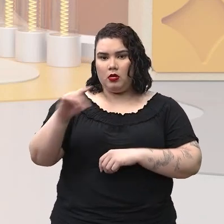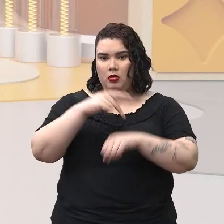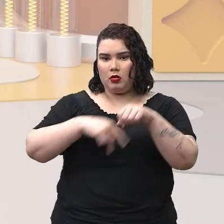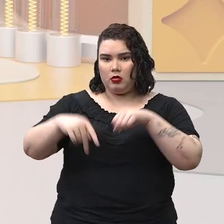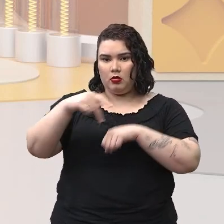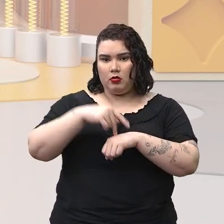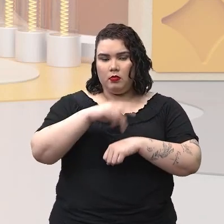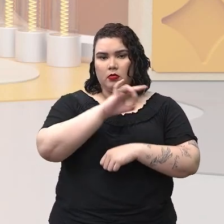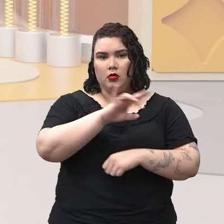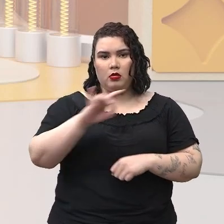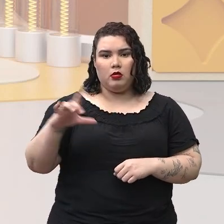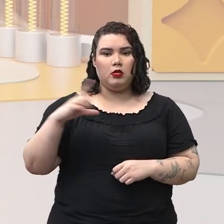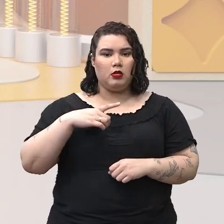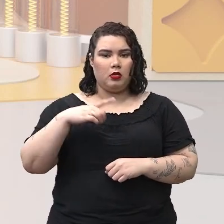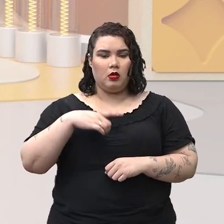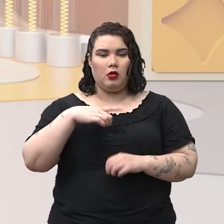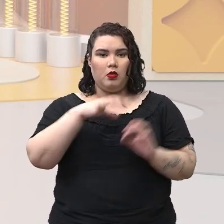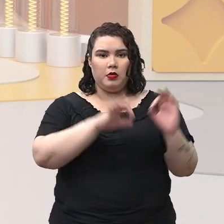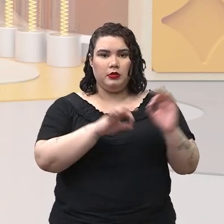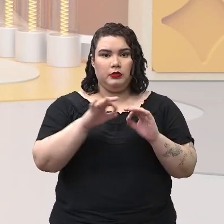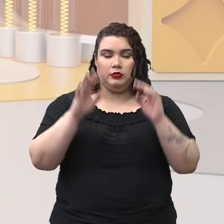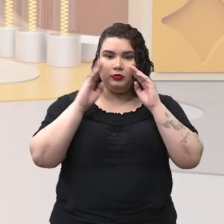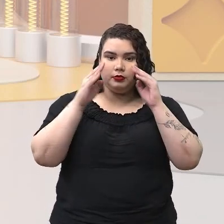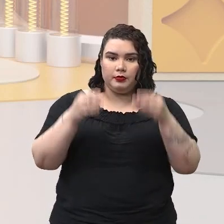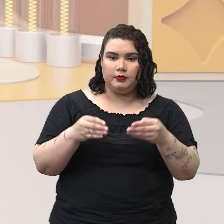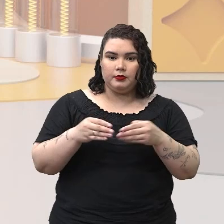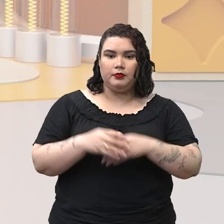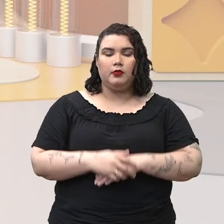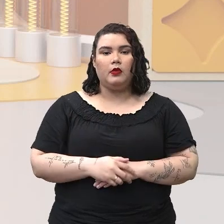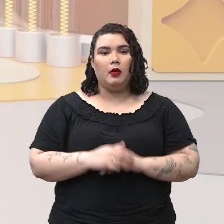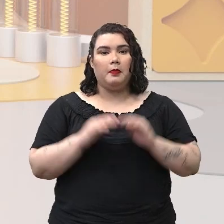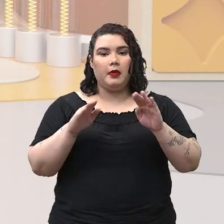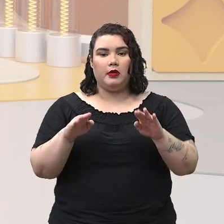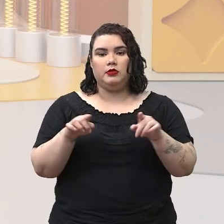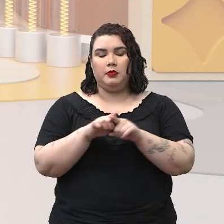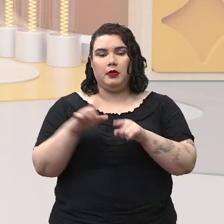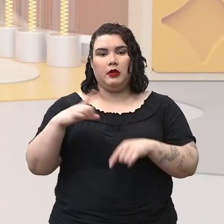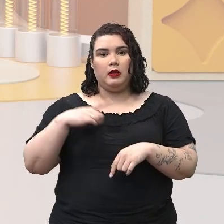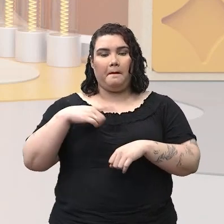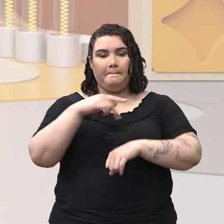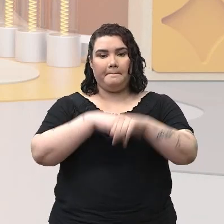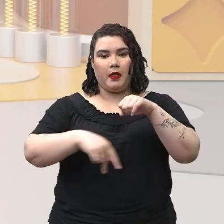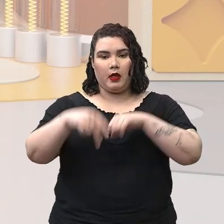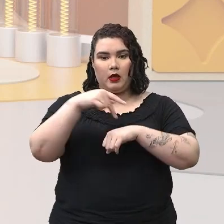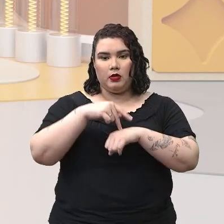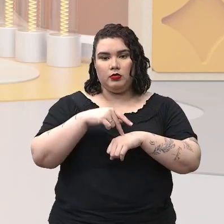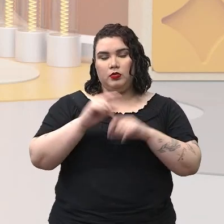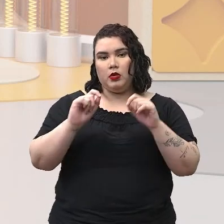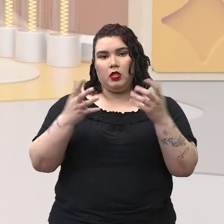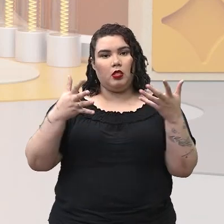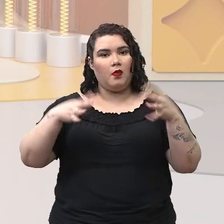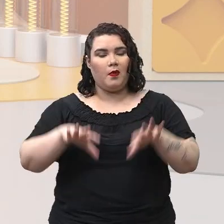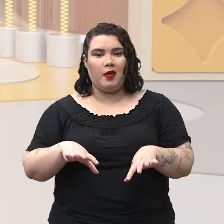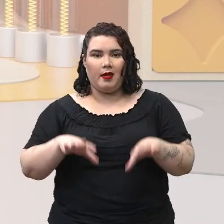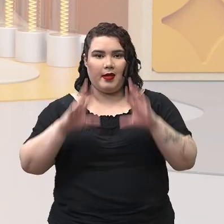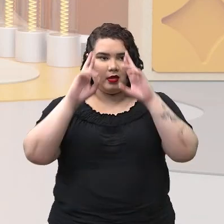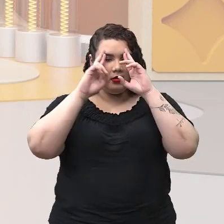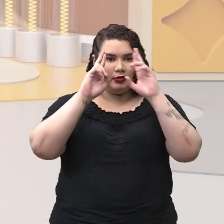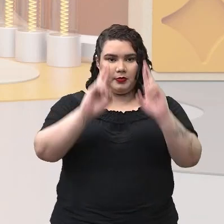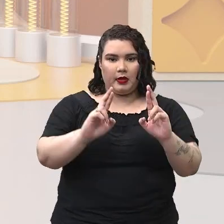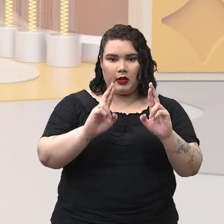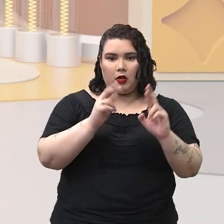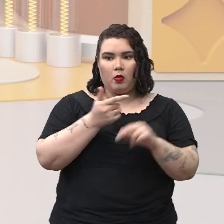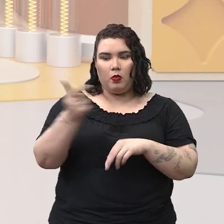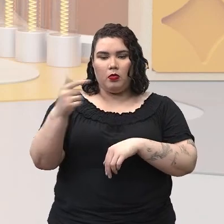um tem a sua organização específica, ainda assim tem país que não quer respeitar determinada soberania de